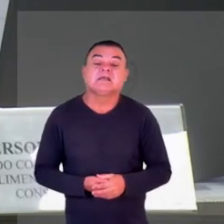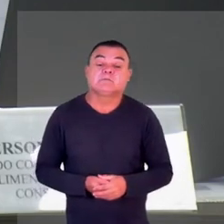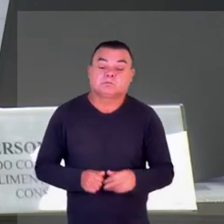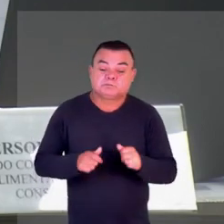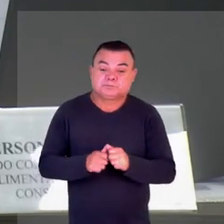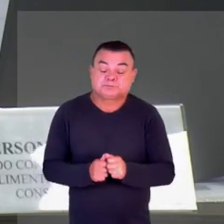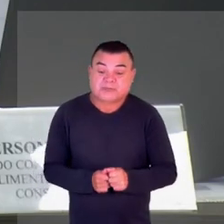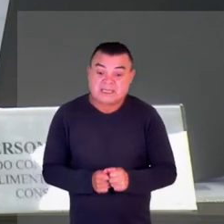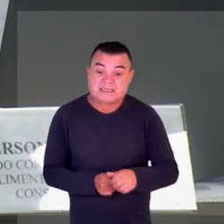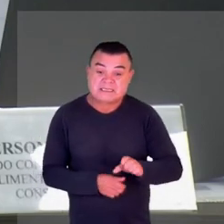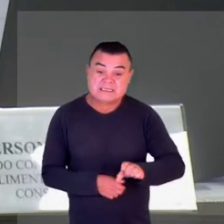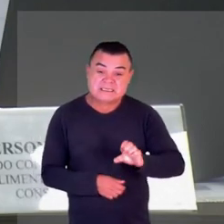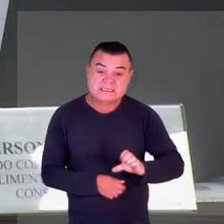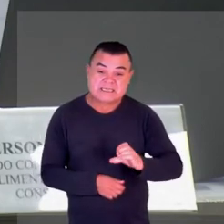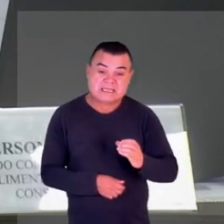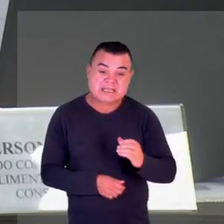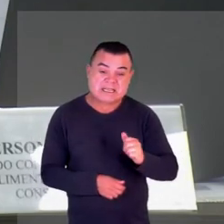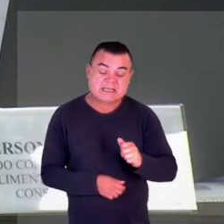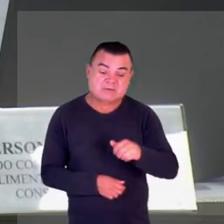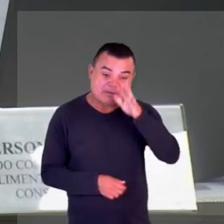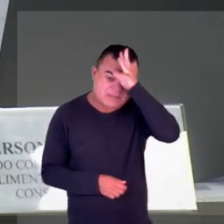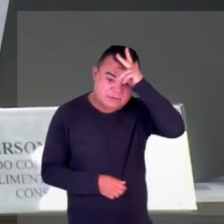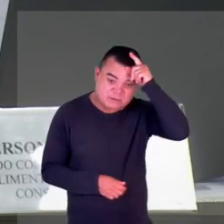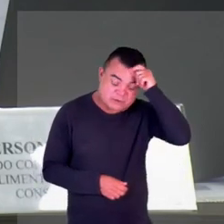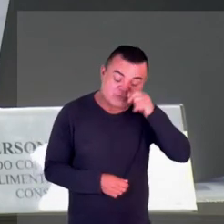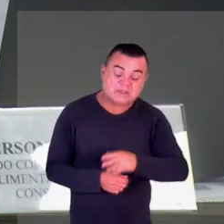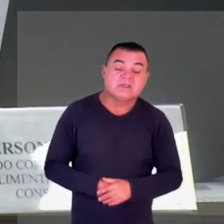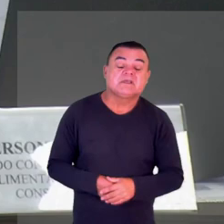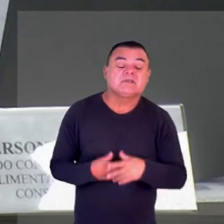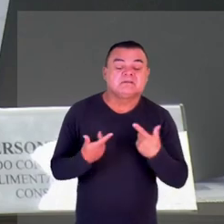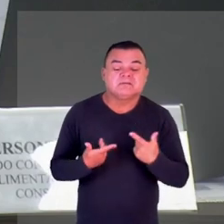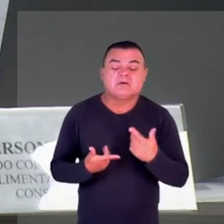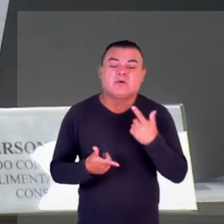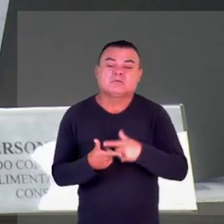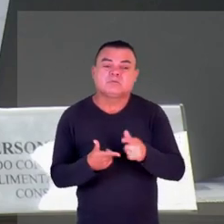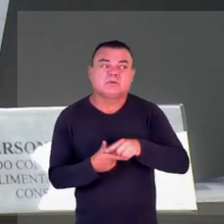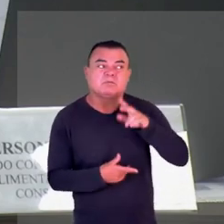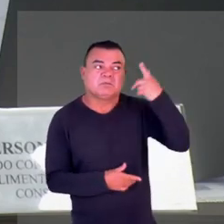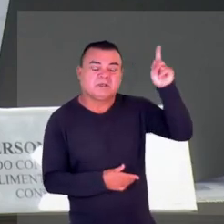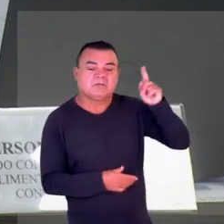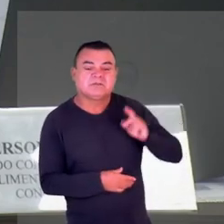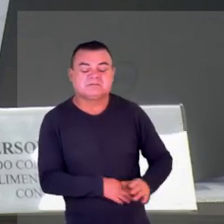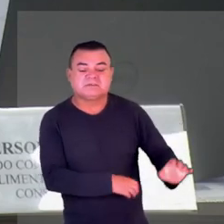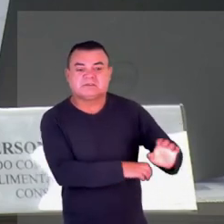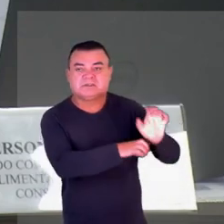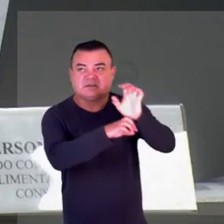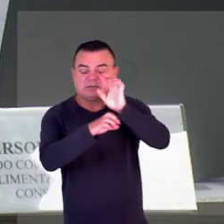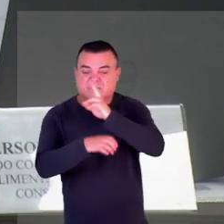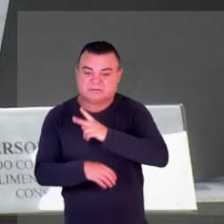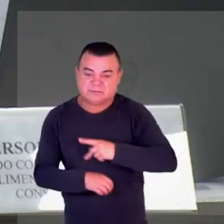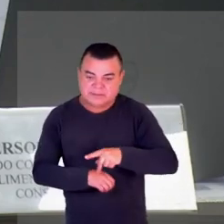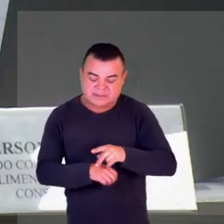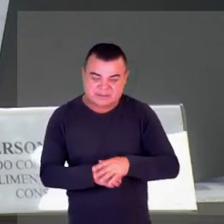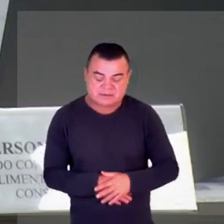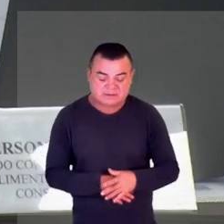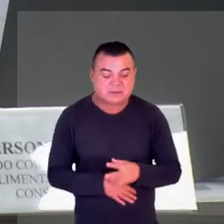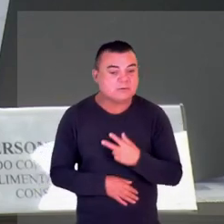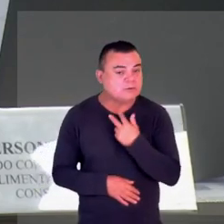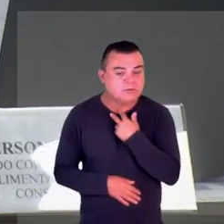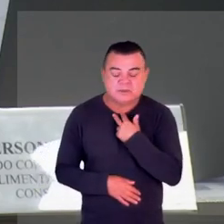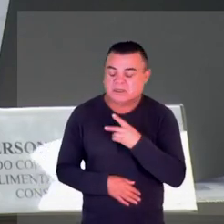sul do país Então já está posto para nós então nós não podemos e ter uma